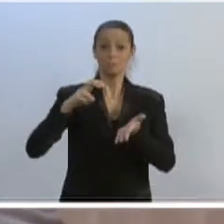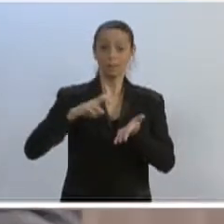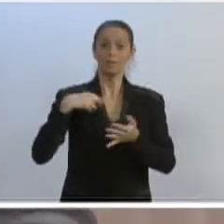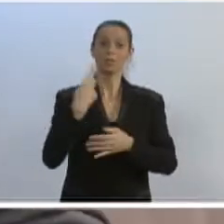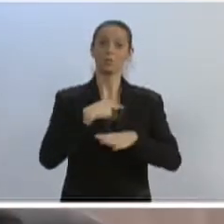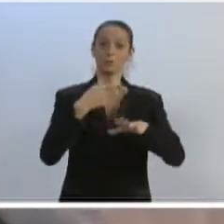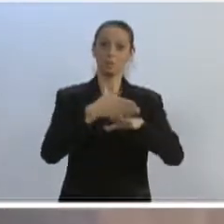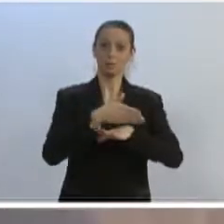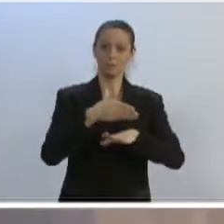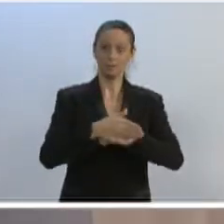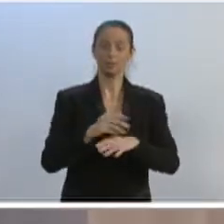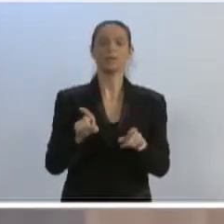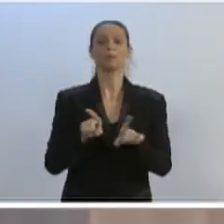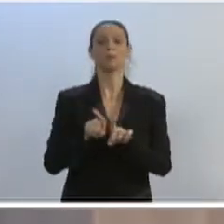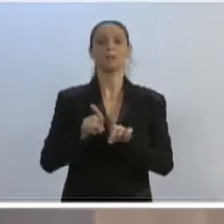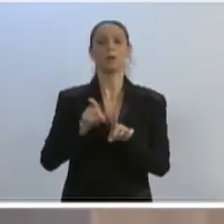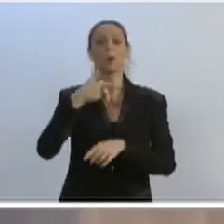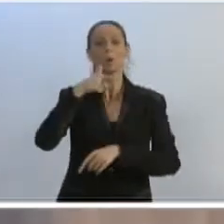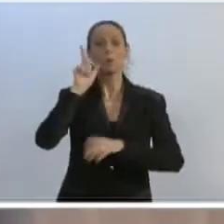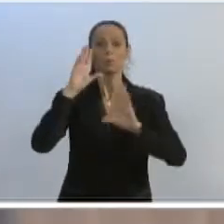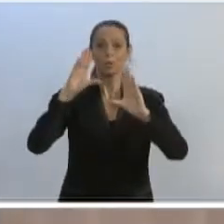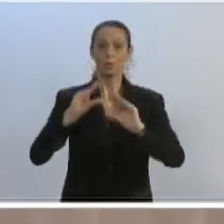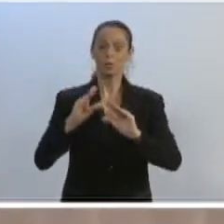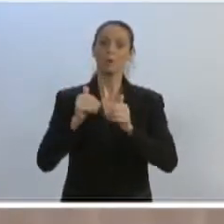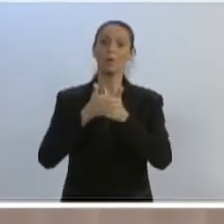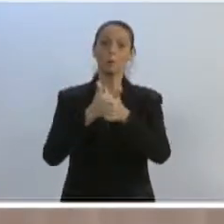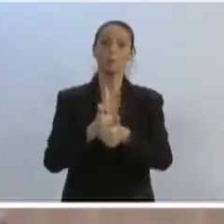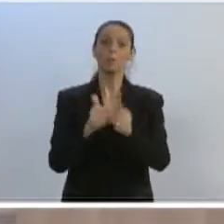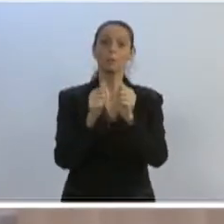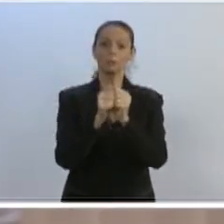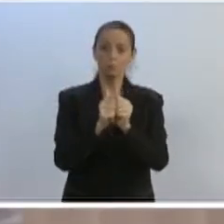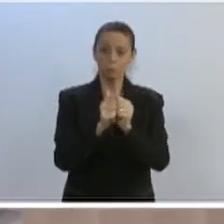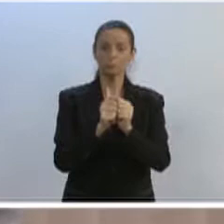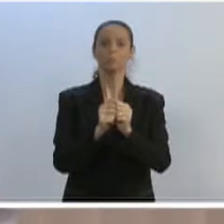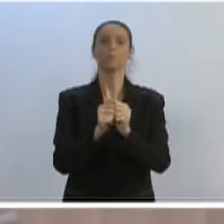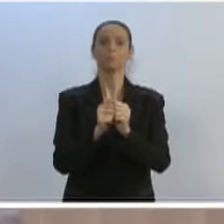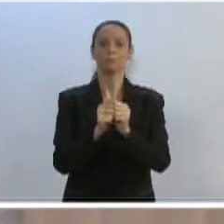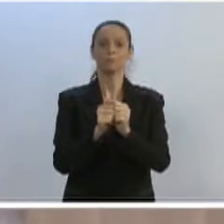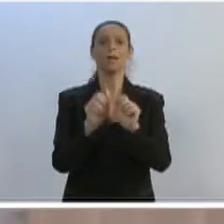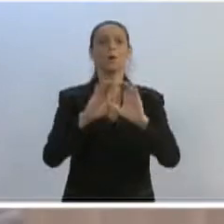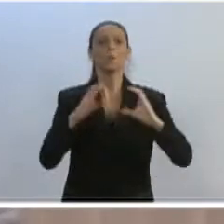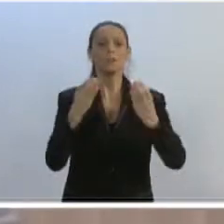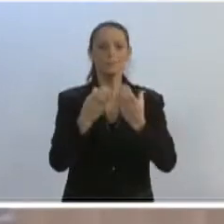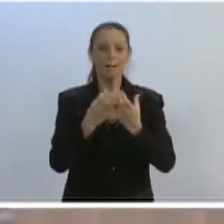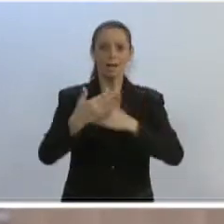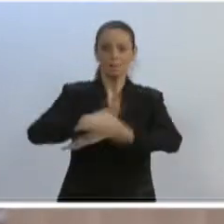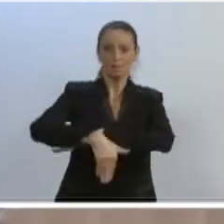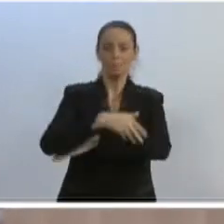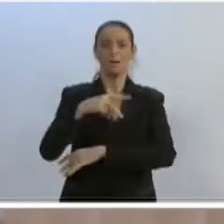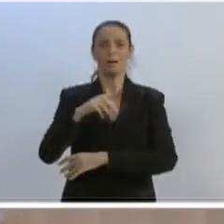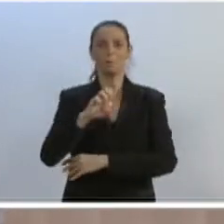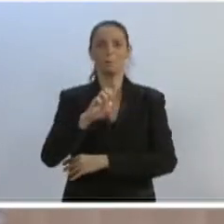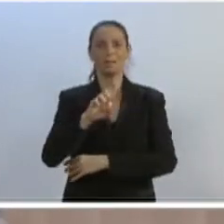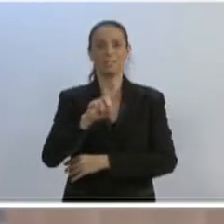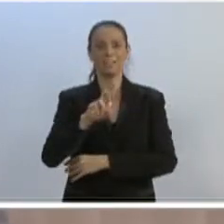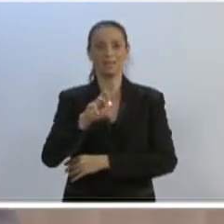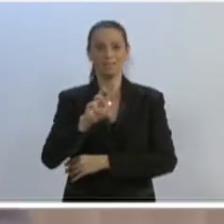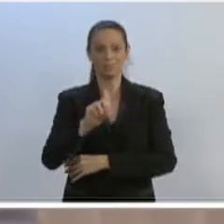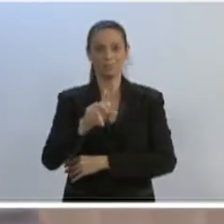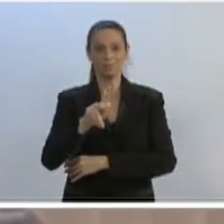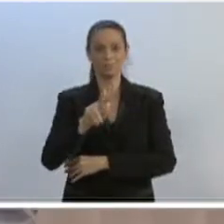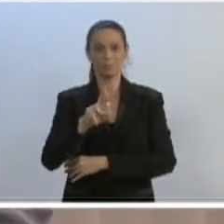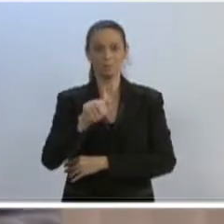e onde à noite a gente acompanhou junto à comunidade da pedro krauss o drama que está sendo fechamento dessa escola